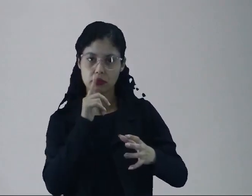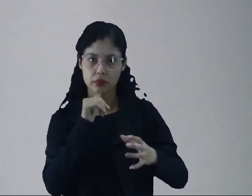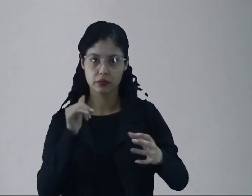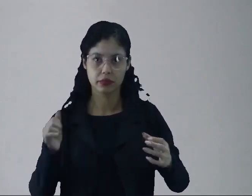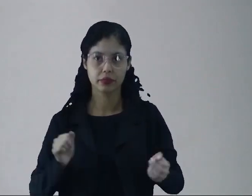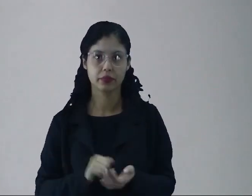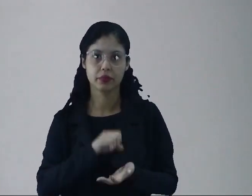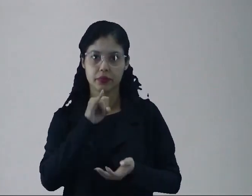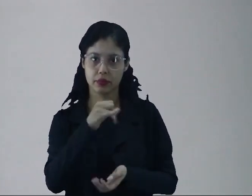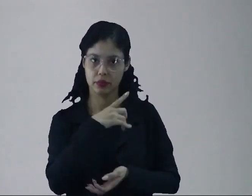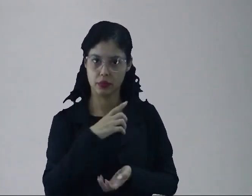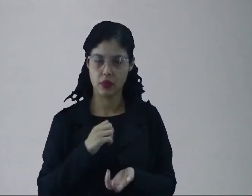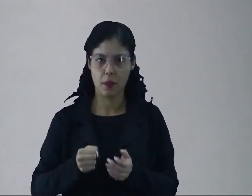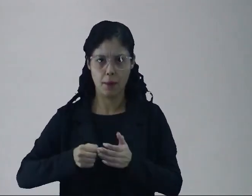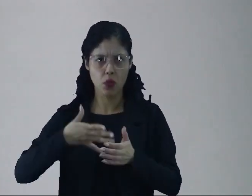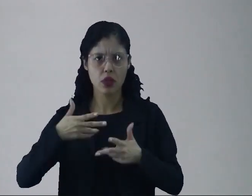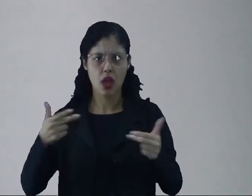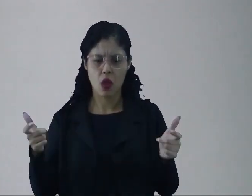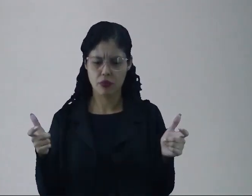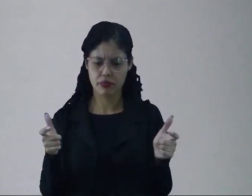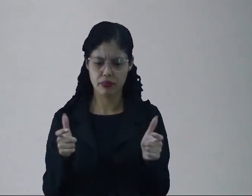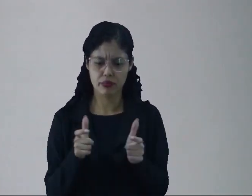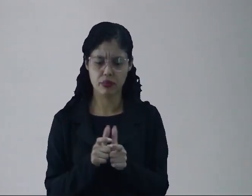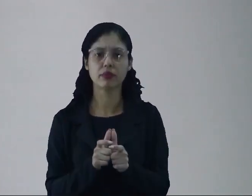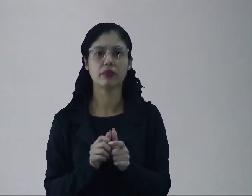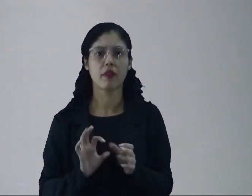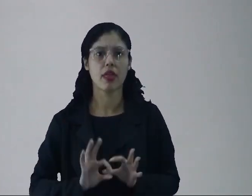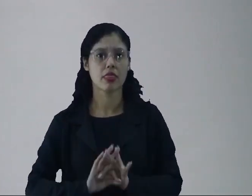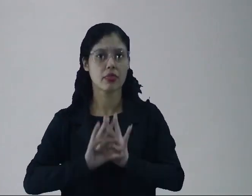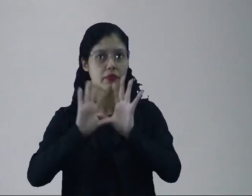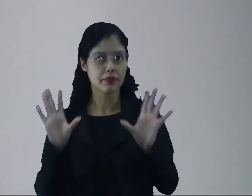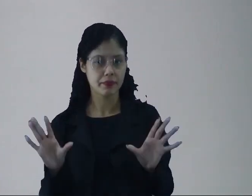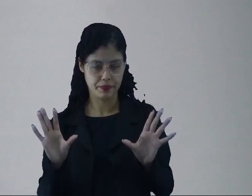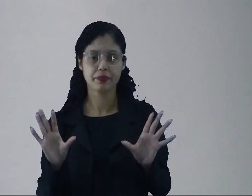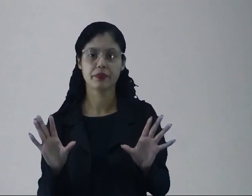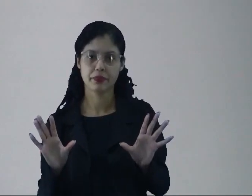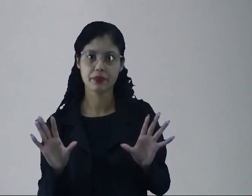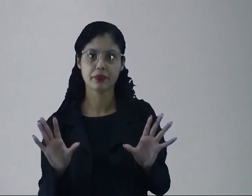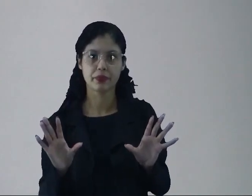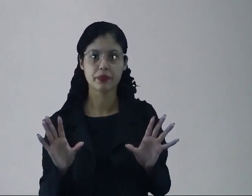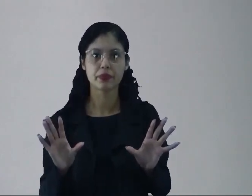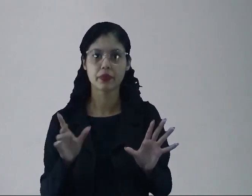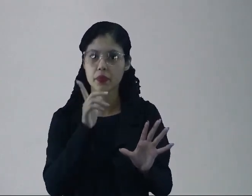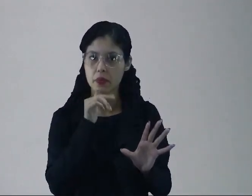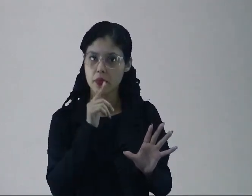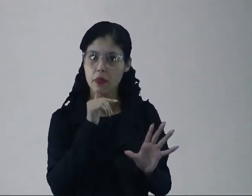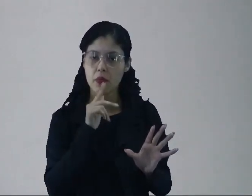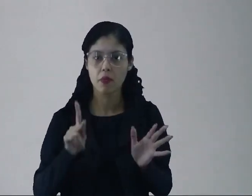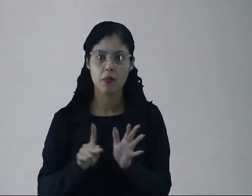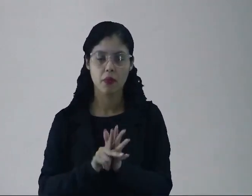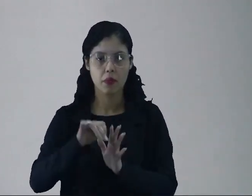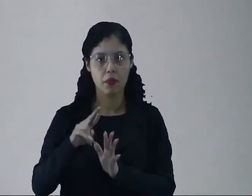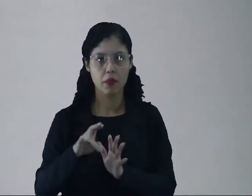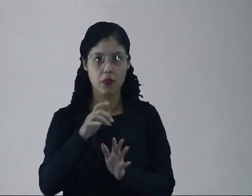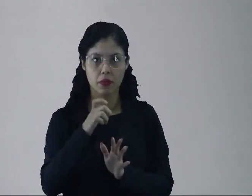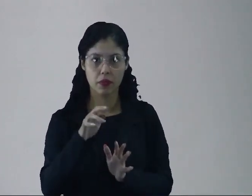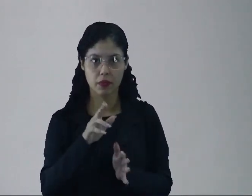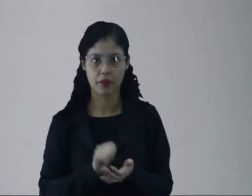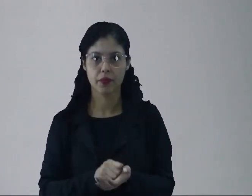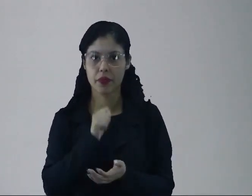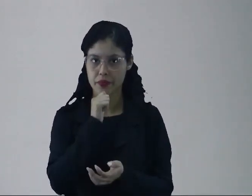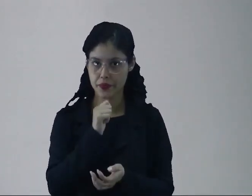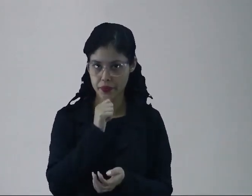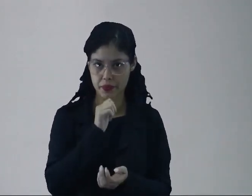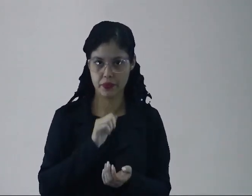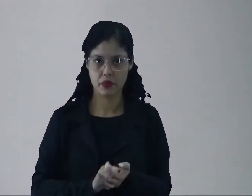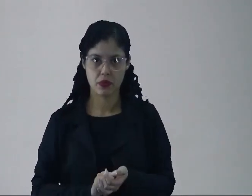sódio. Se ela tem muita água e pouco sódio, ela vai liberar a água para o meio externo. A osmose,